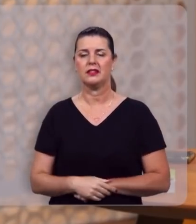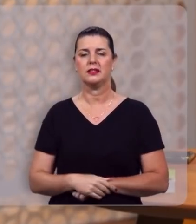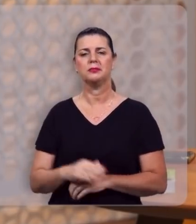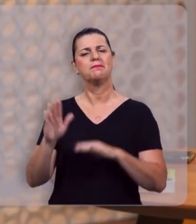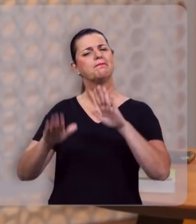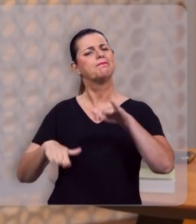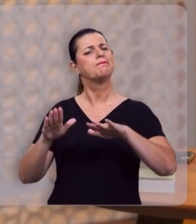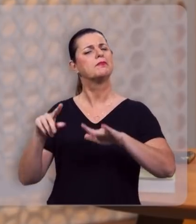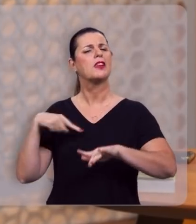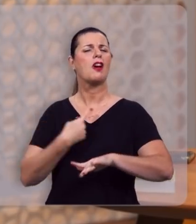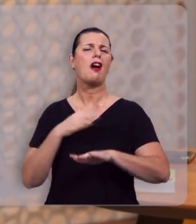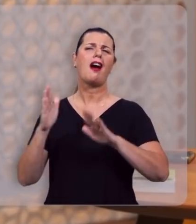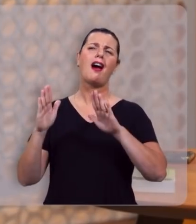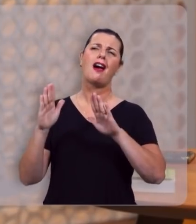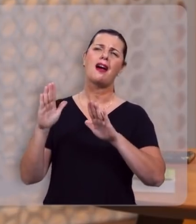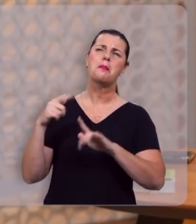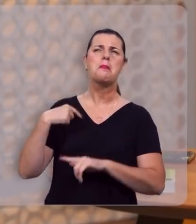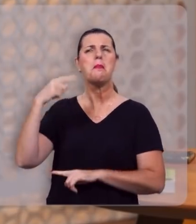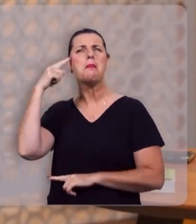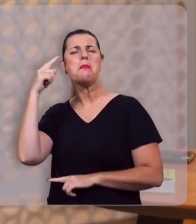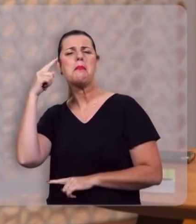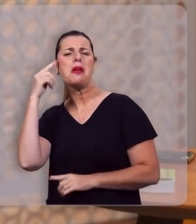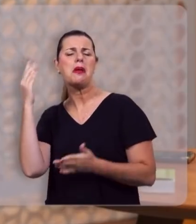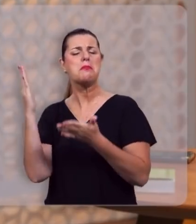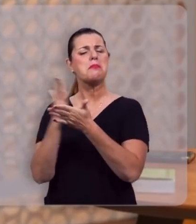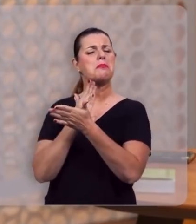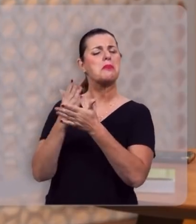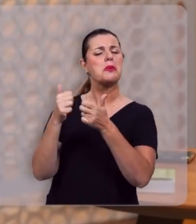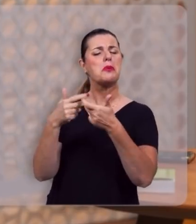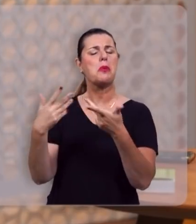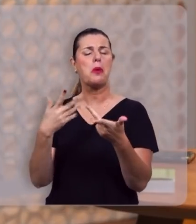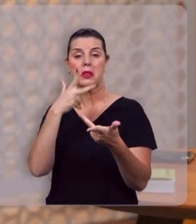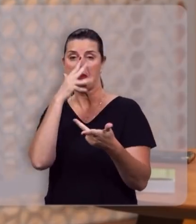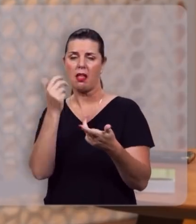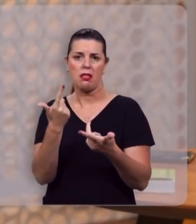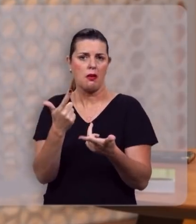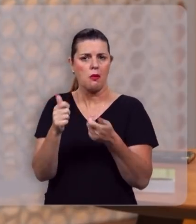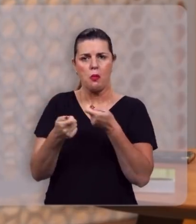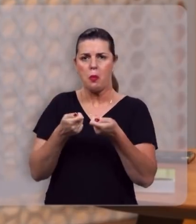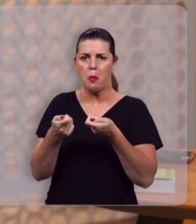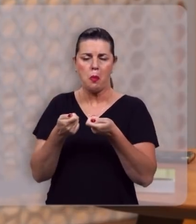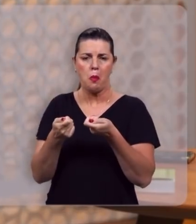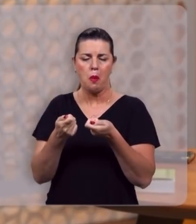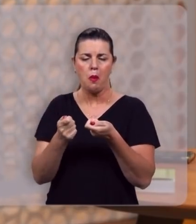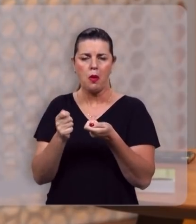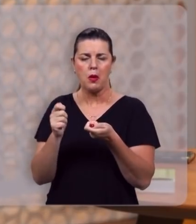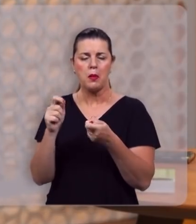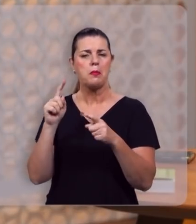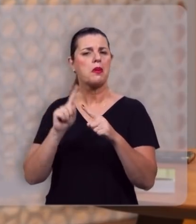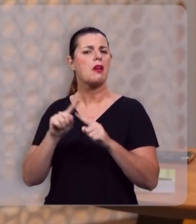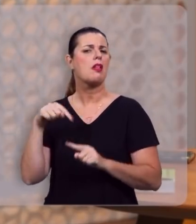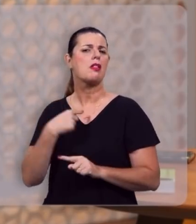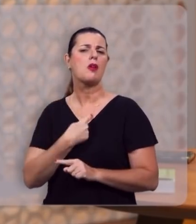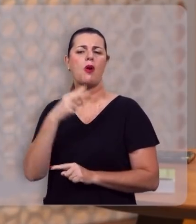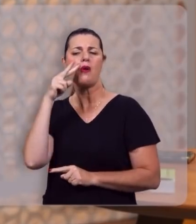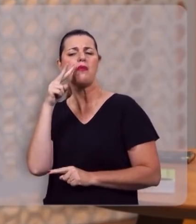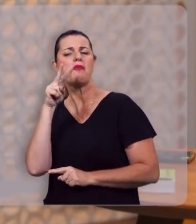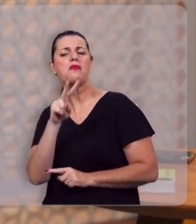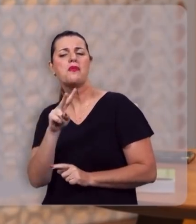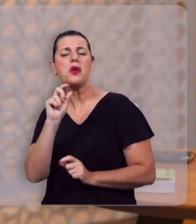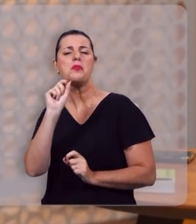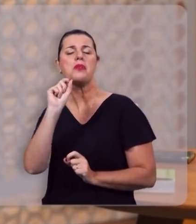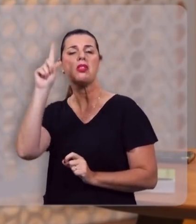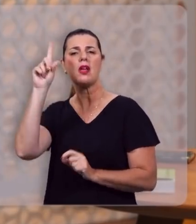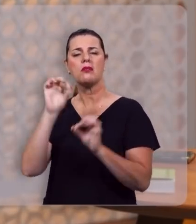muitas vezes nós acharmos que algumas coisas saem do controle porque nós não conseguimos ver aquilo